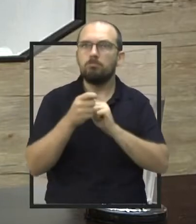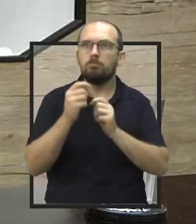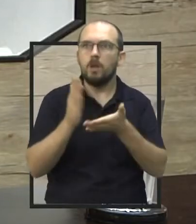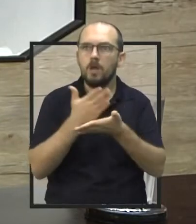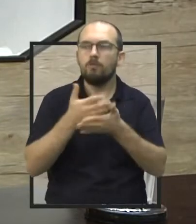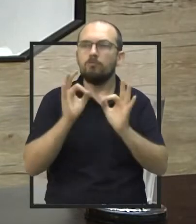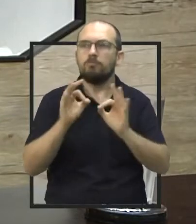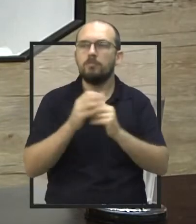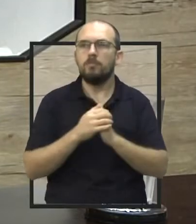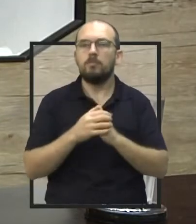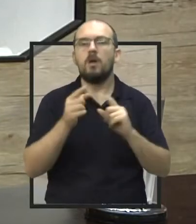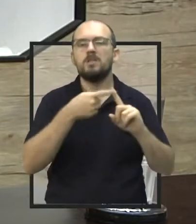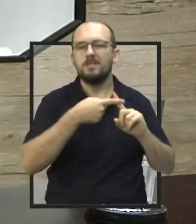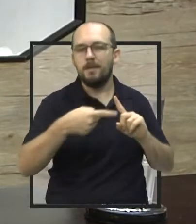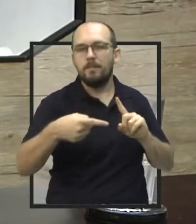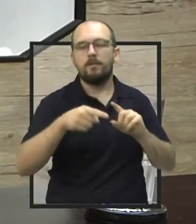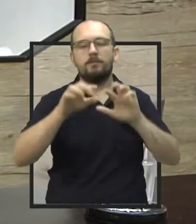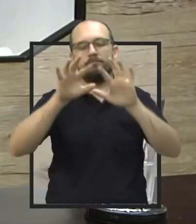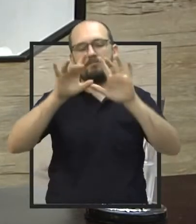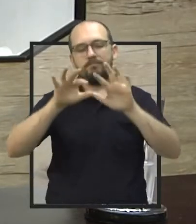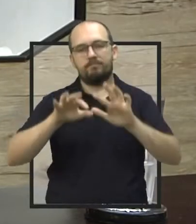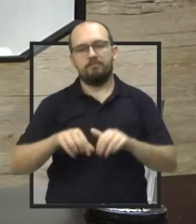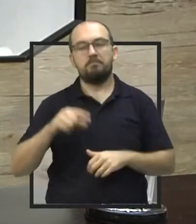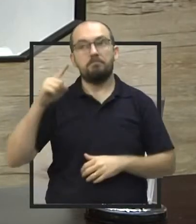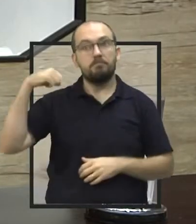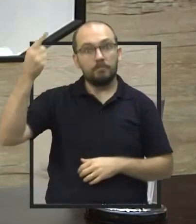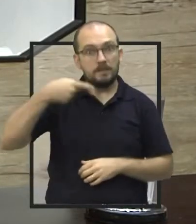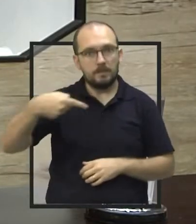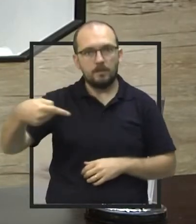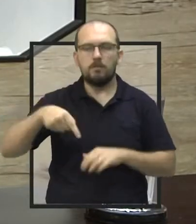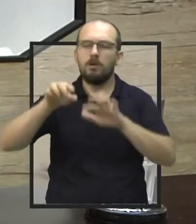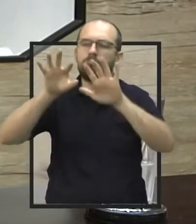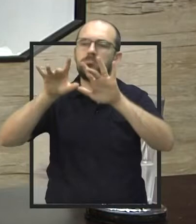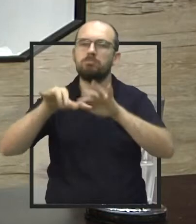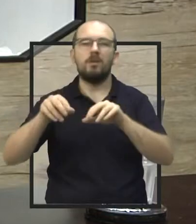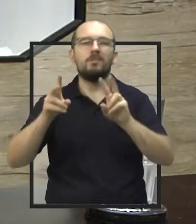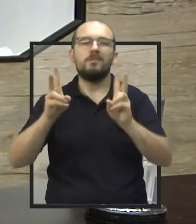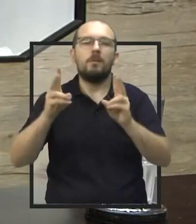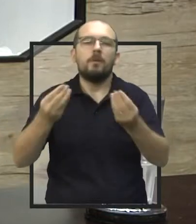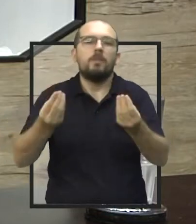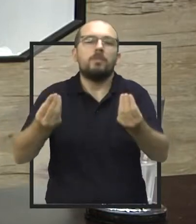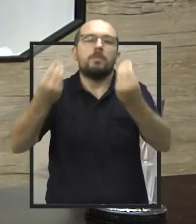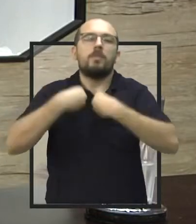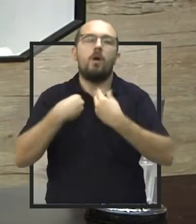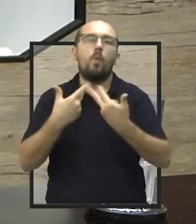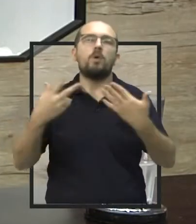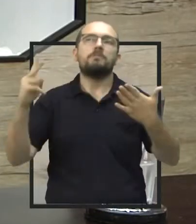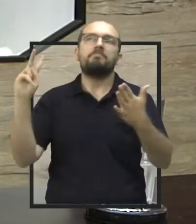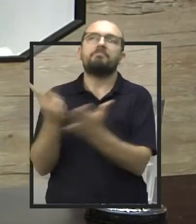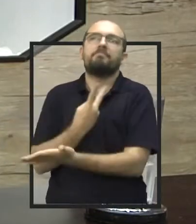escrevendo de forma aleatória, né? E quando eu comecei a escrever a primeira crônica,